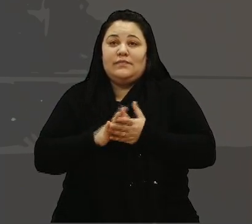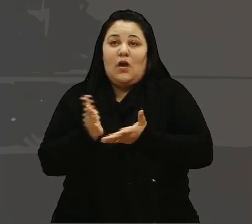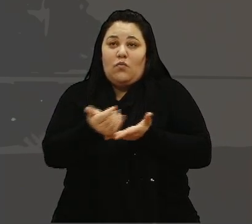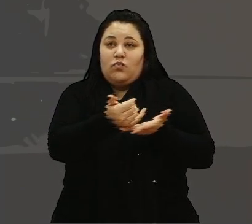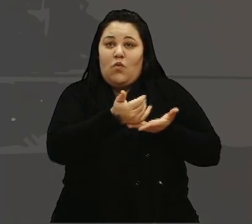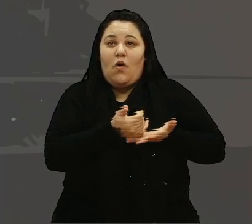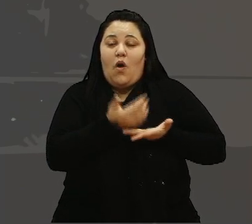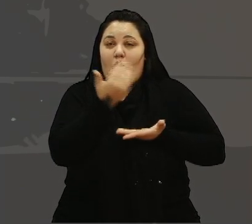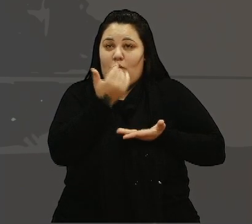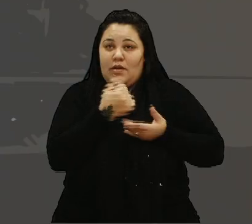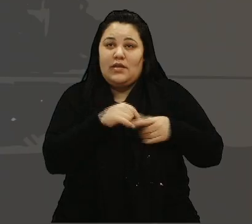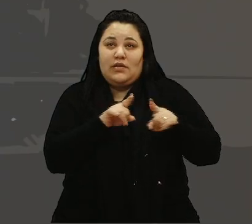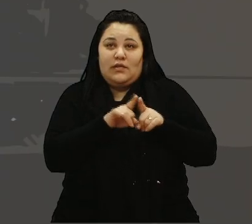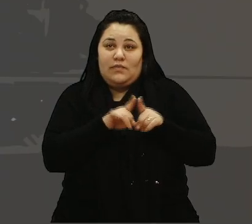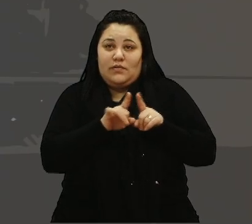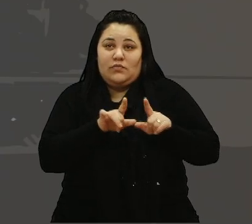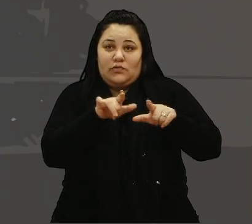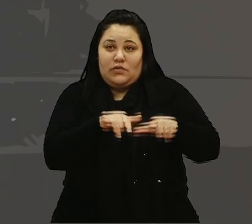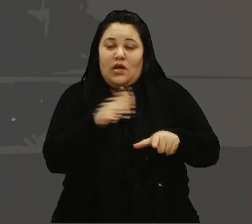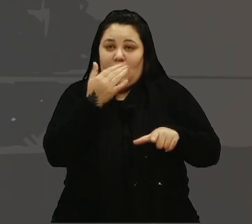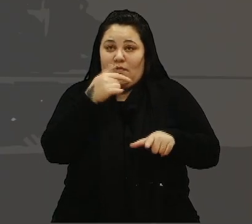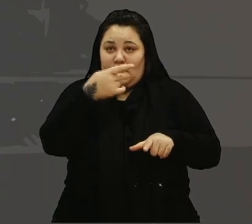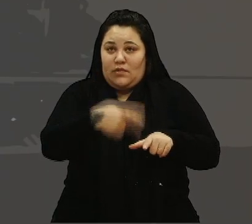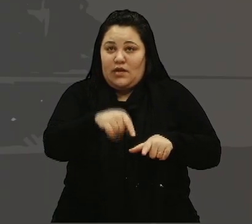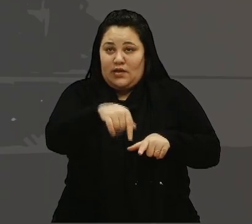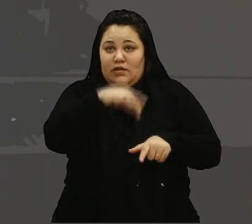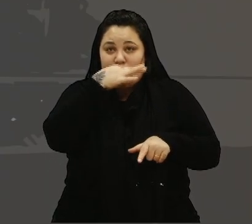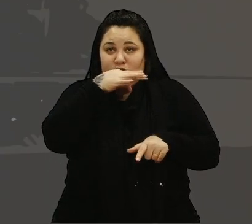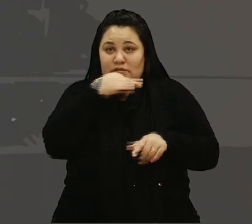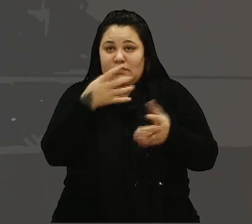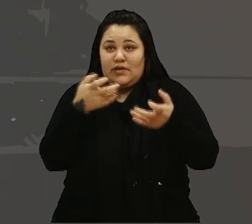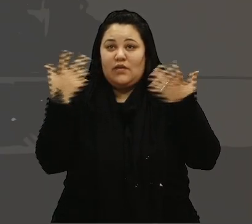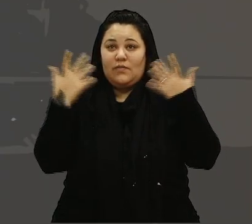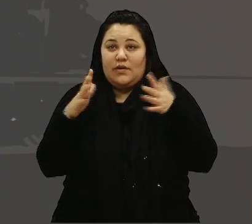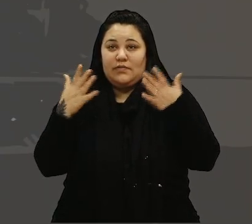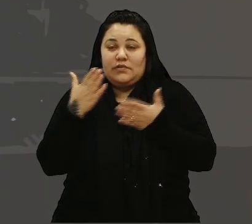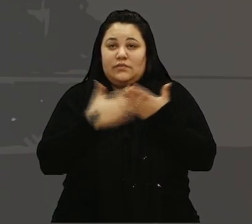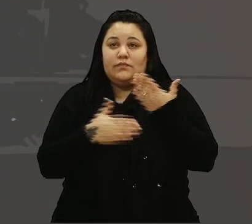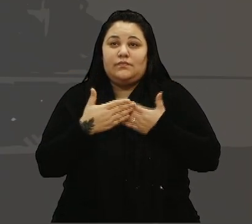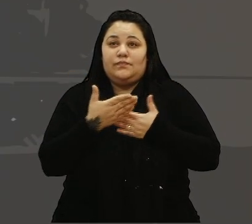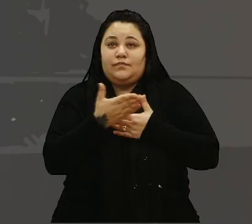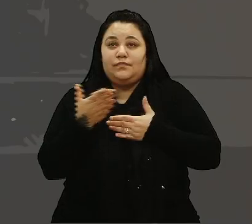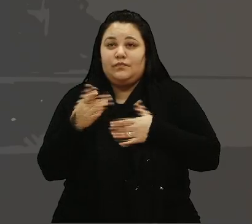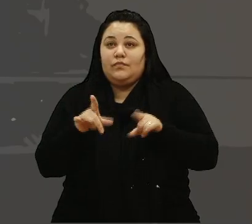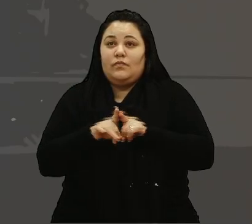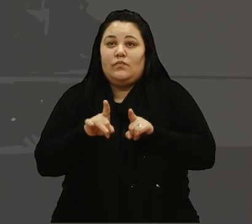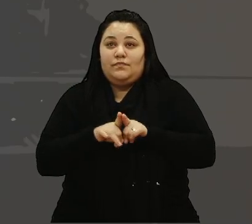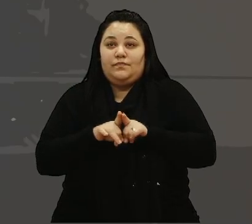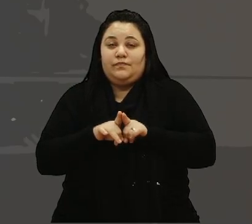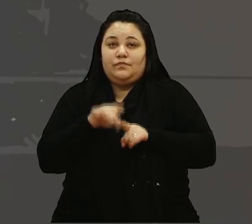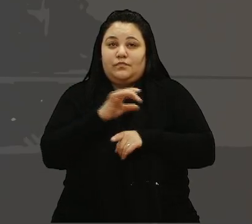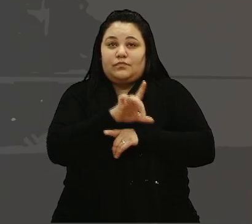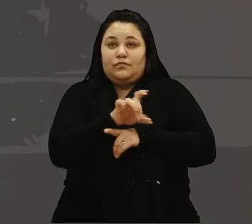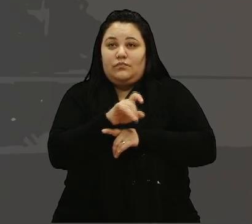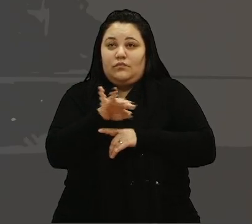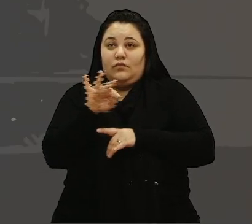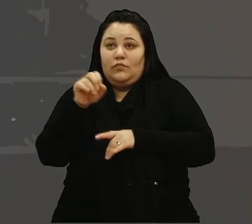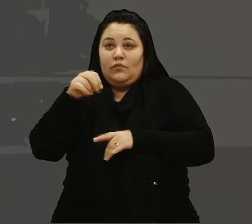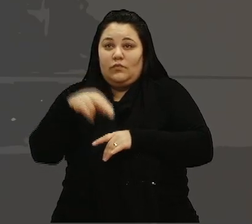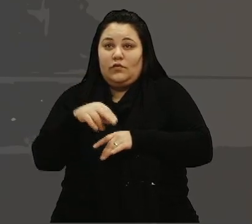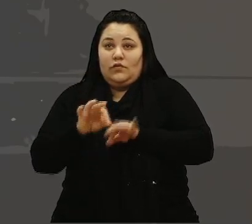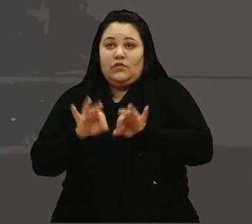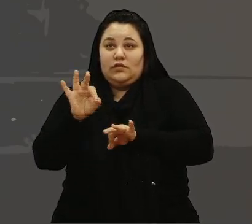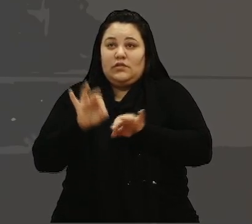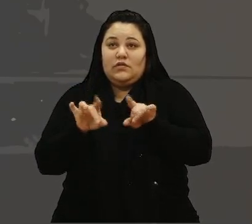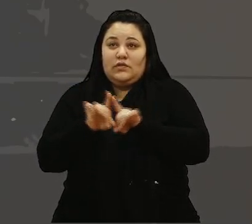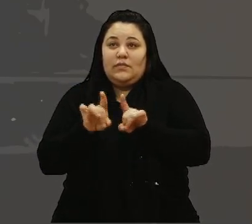o Banco de Alimentos aqui de Caxias do Sul. Quero parabenizar o Cleito, né, o organizador da segunda clássica,